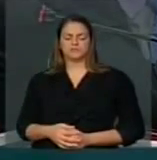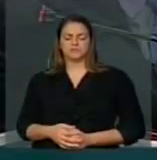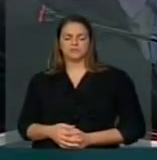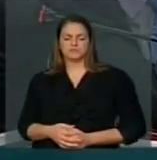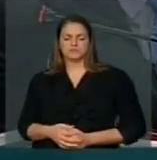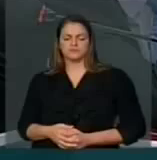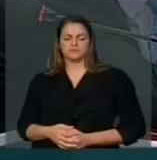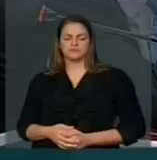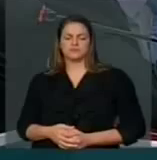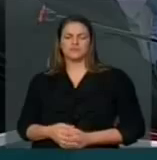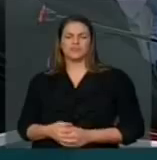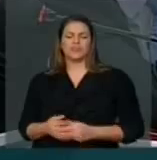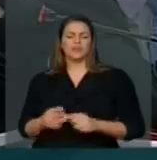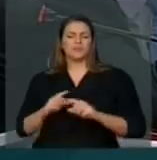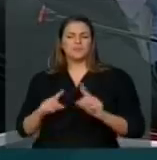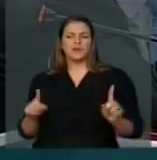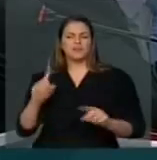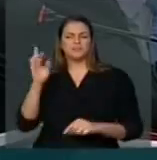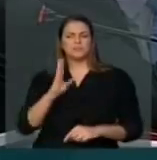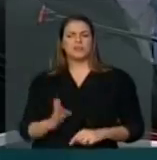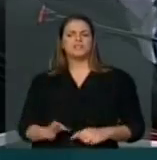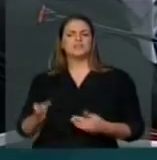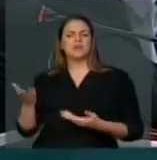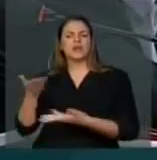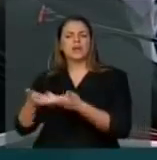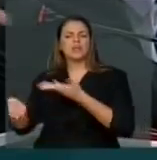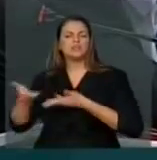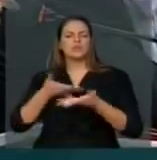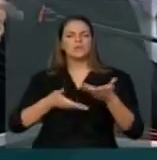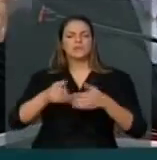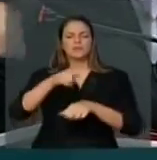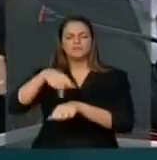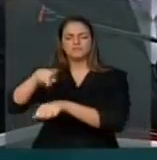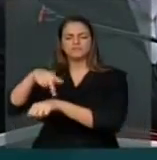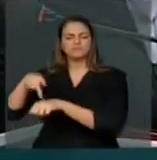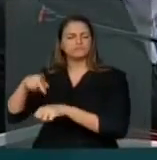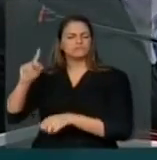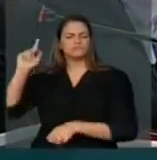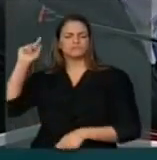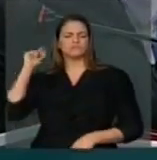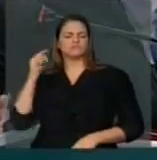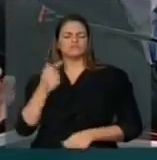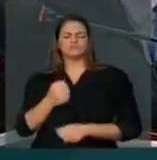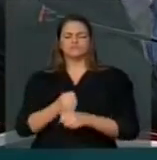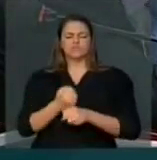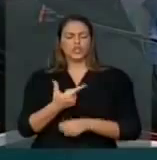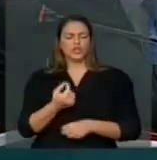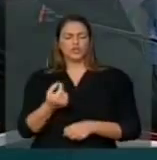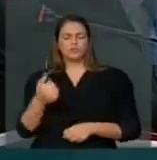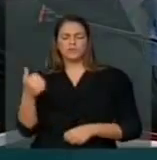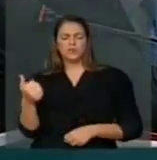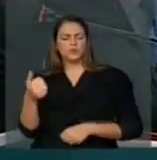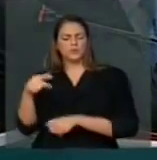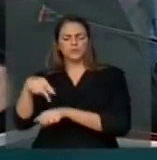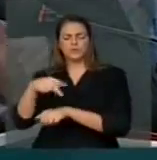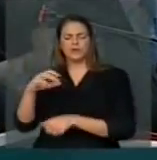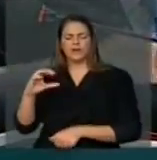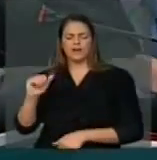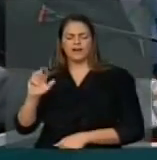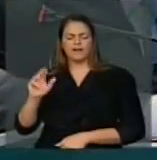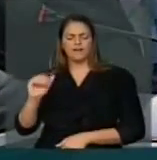começou agora, aliás, com a relação de Caracas, foi contratada em 2001, fica evidenciado